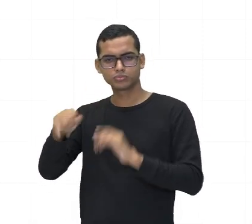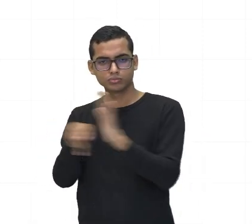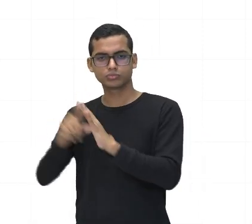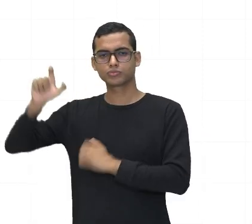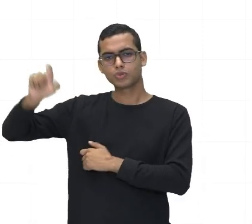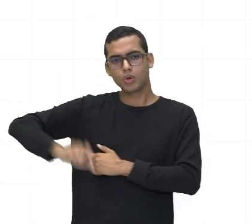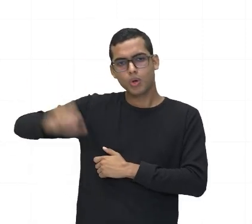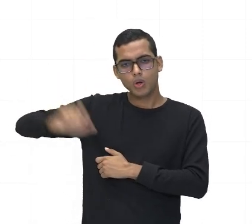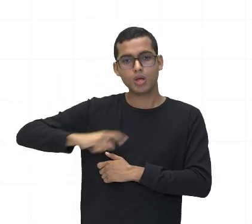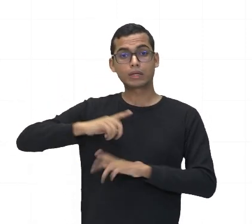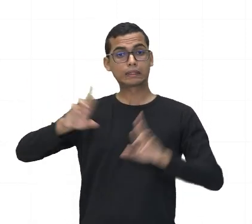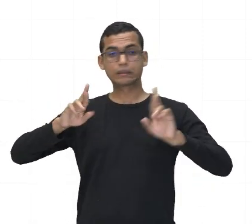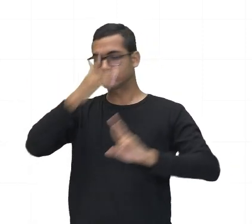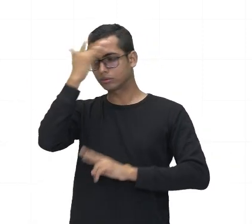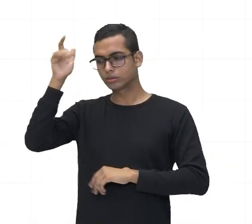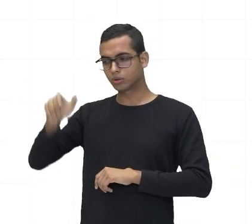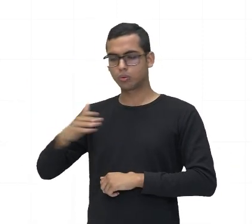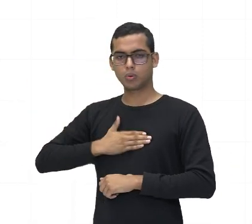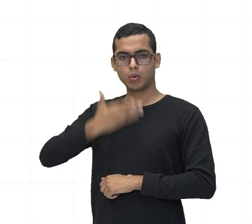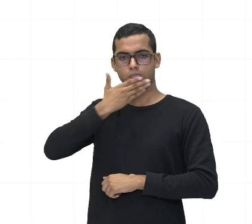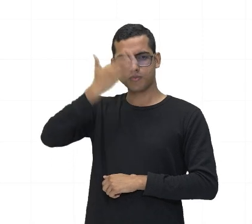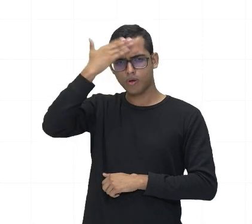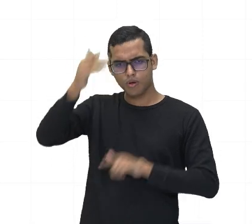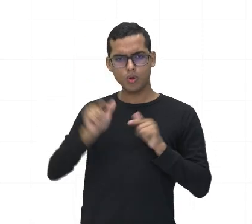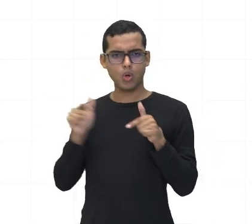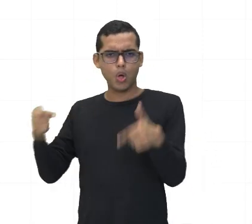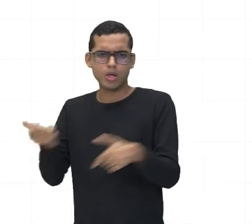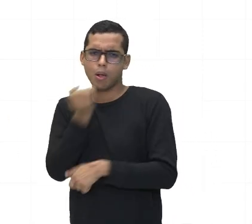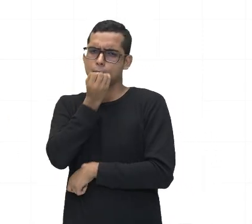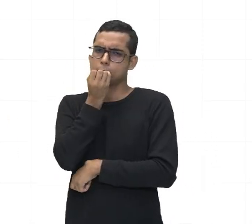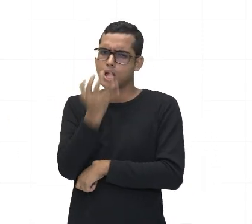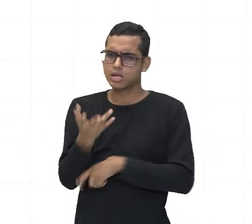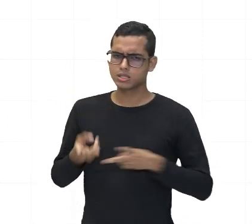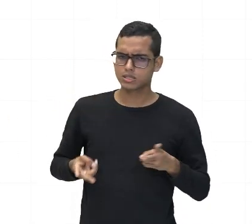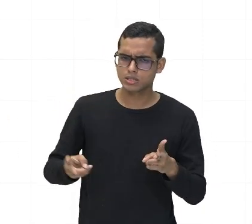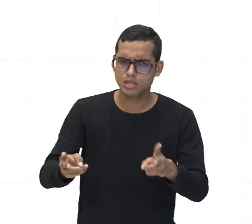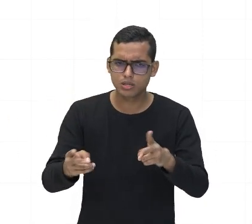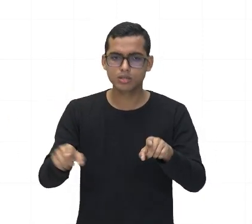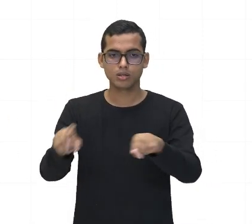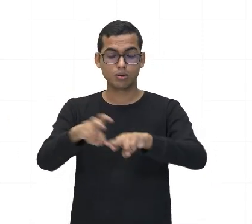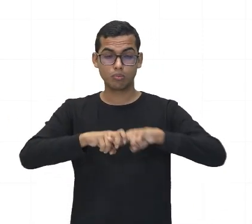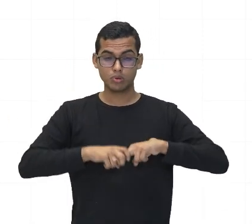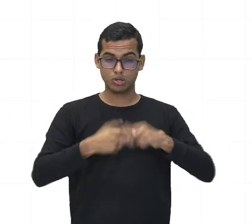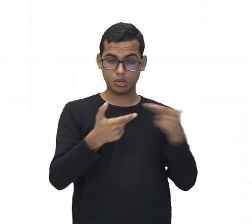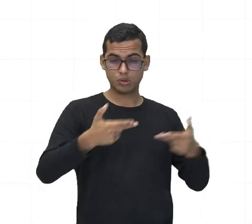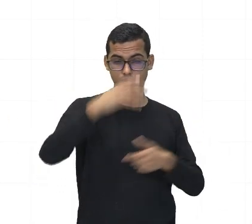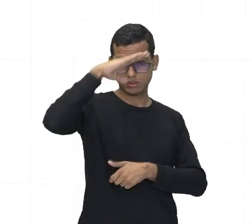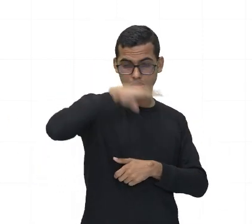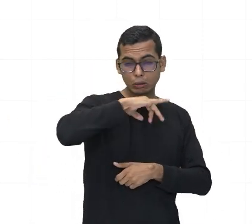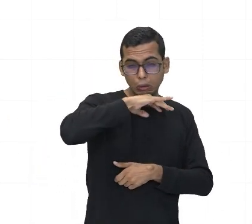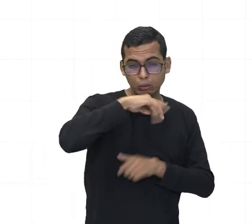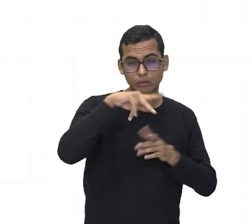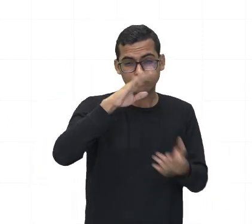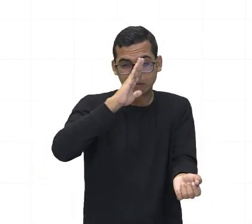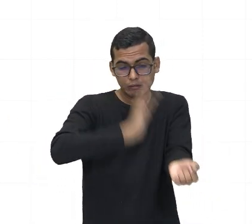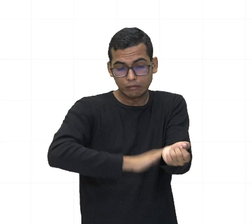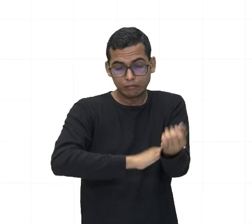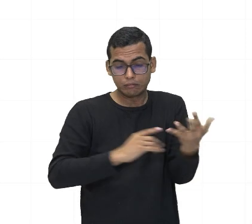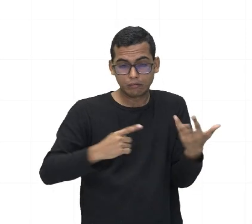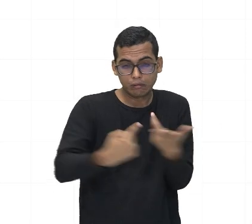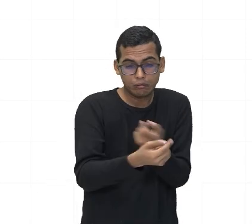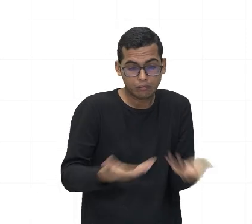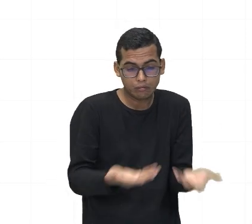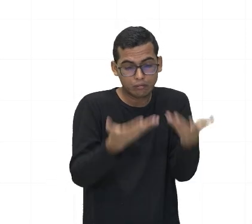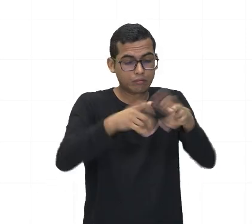que o muçulmano haja apenas de boas maneiras, pois as más maneiras geram vícios. E aqui a gente